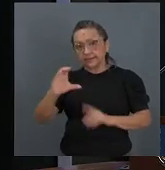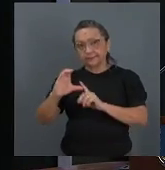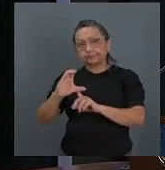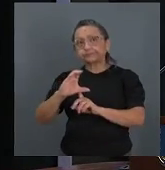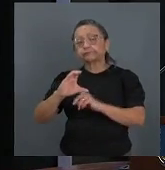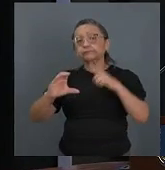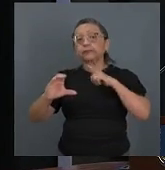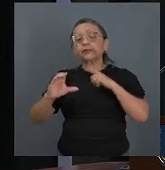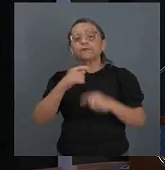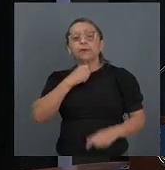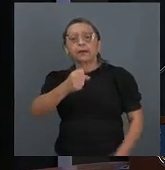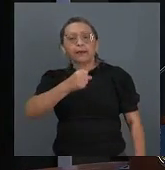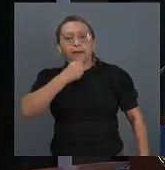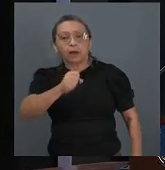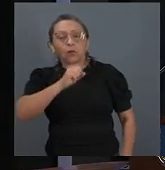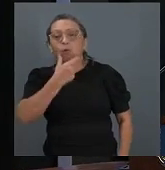uma entrevista com o